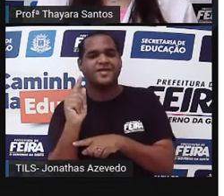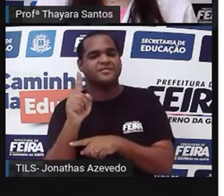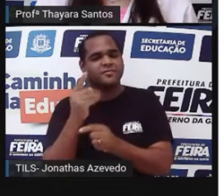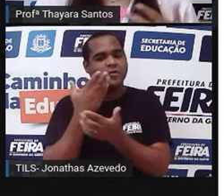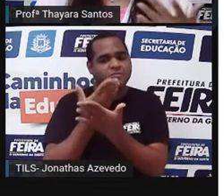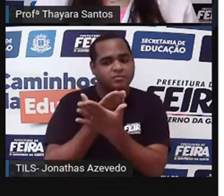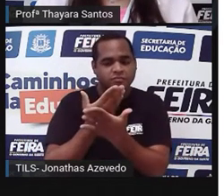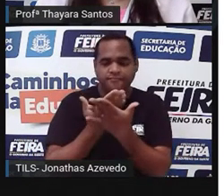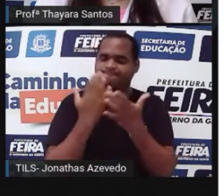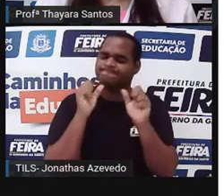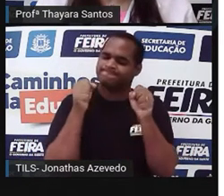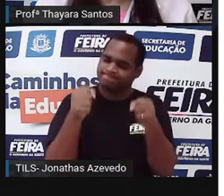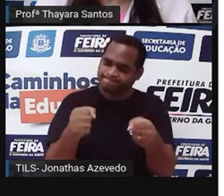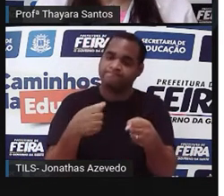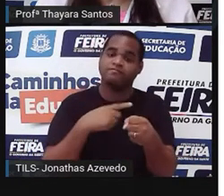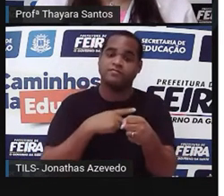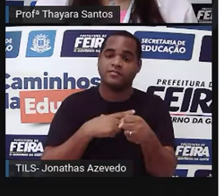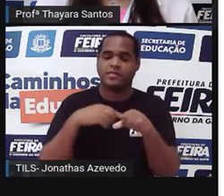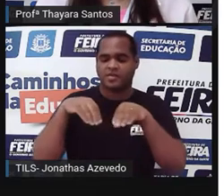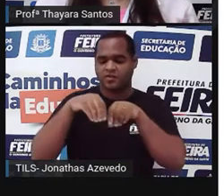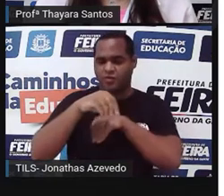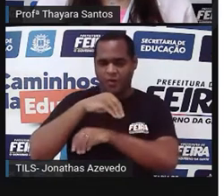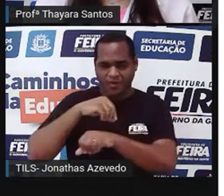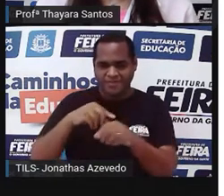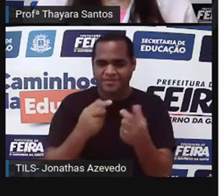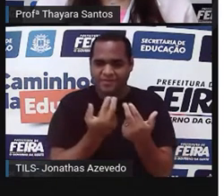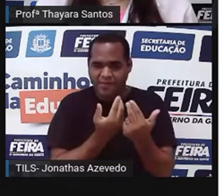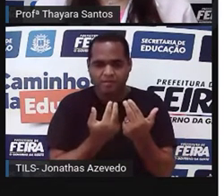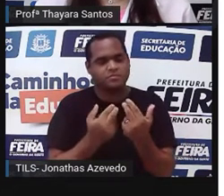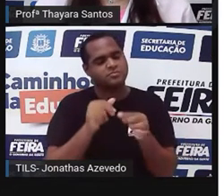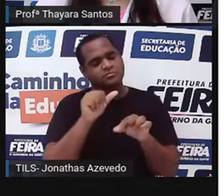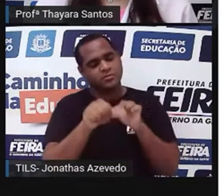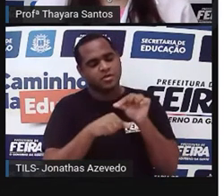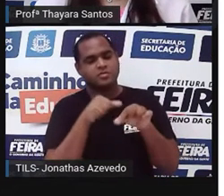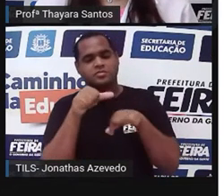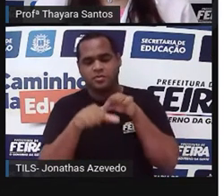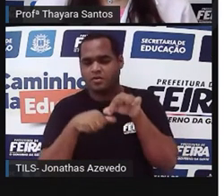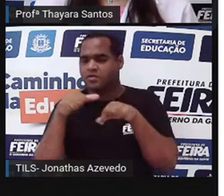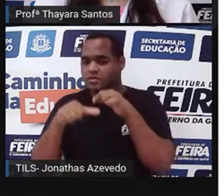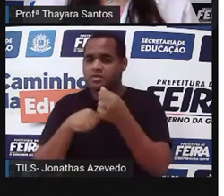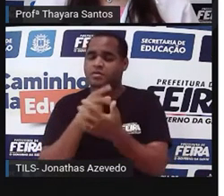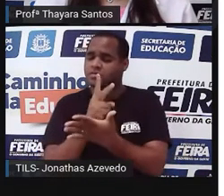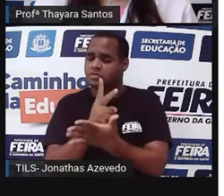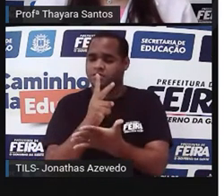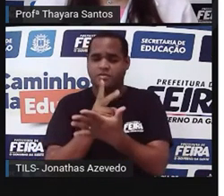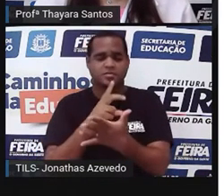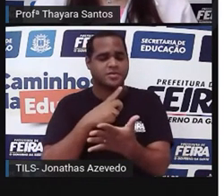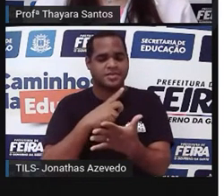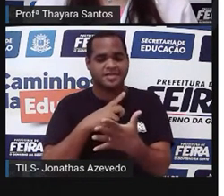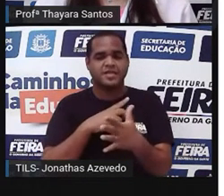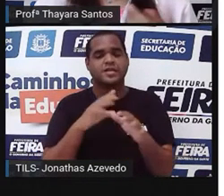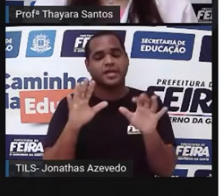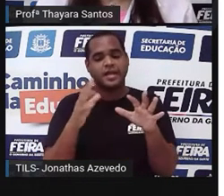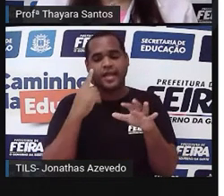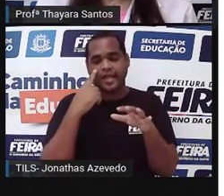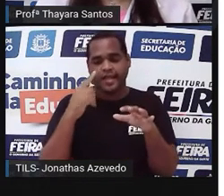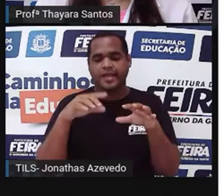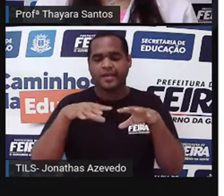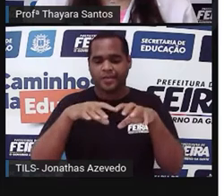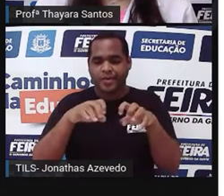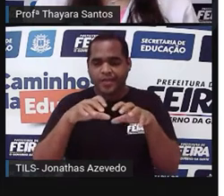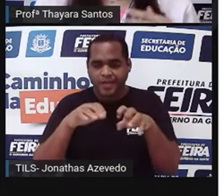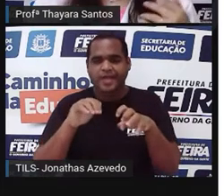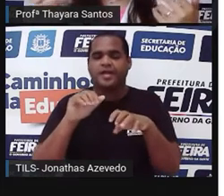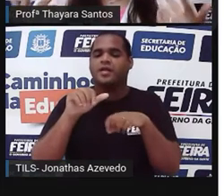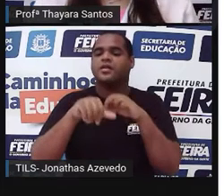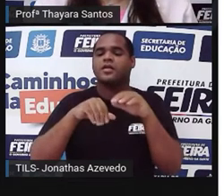o solo, ele não é sempre do mesmo jeito. Ele está em constante transformação o tempo inteiro. O solo, ele se fragmenta, sofre